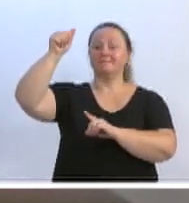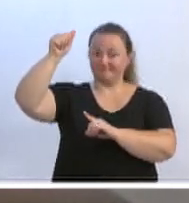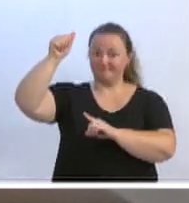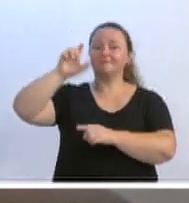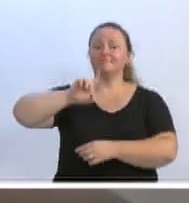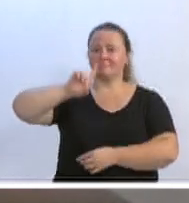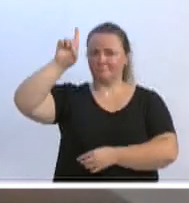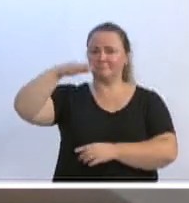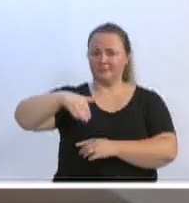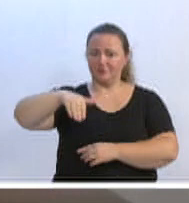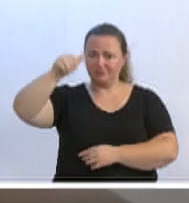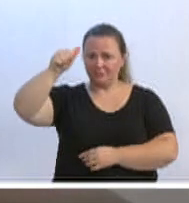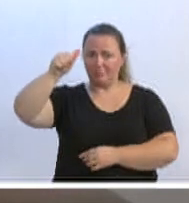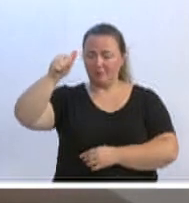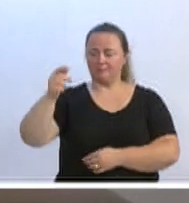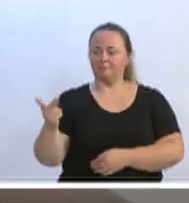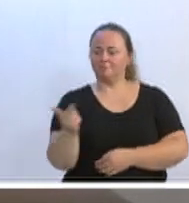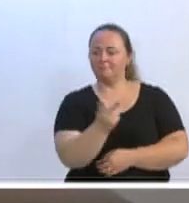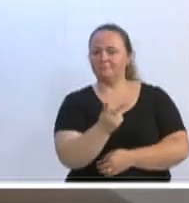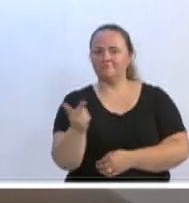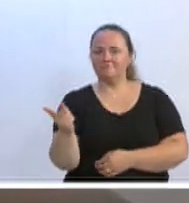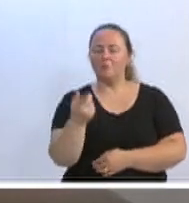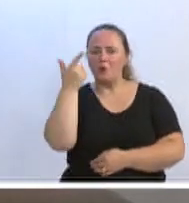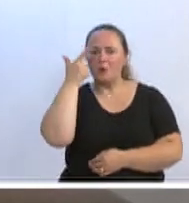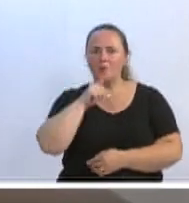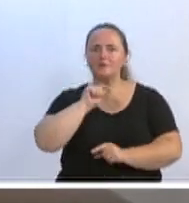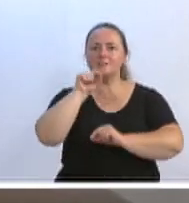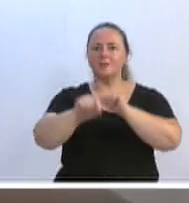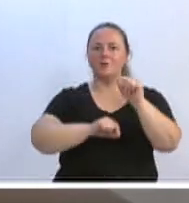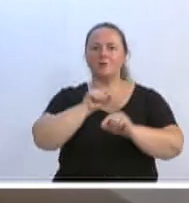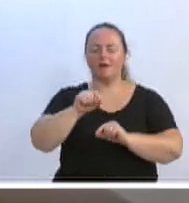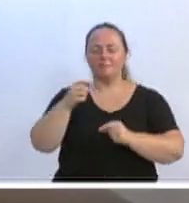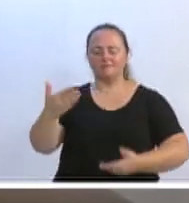Todos tiveram a oportunidade de servir e desfrutar do melhor de Deus.